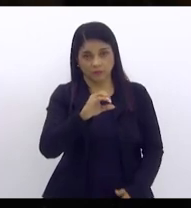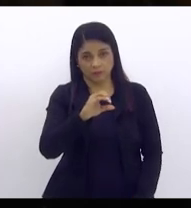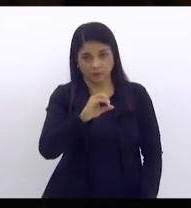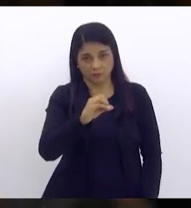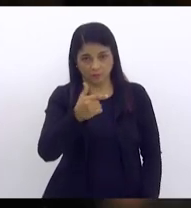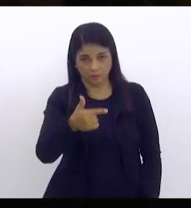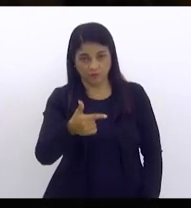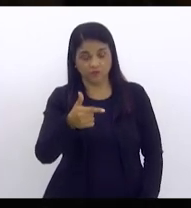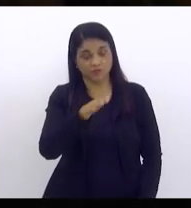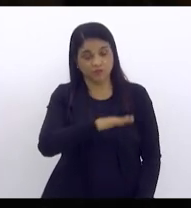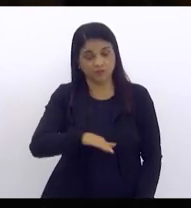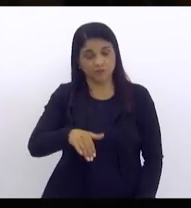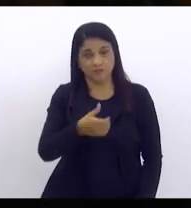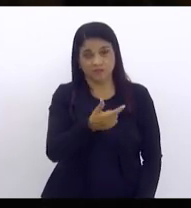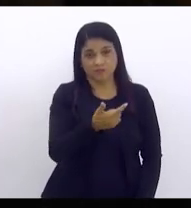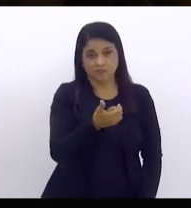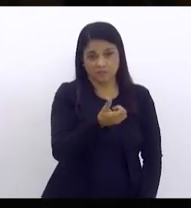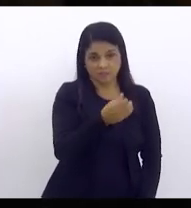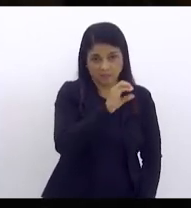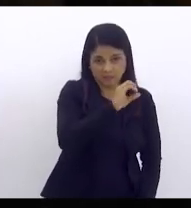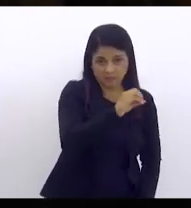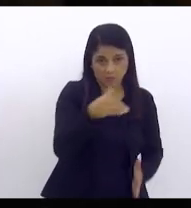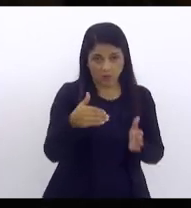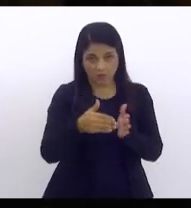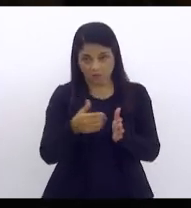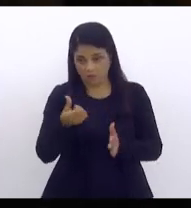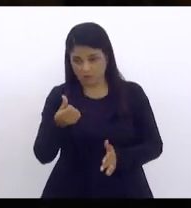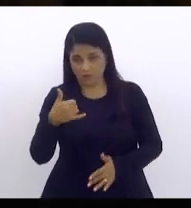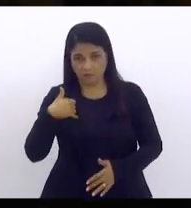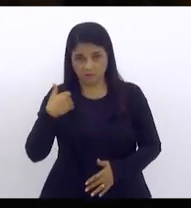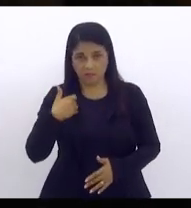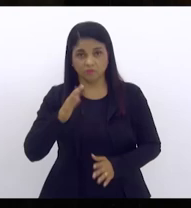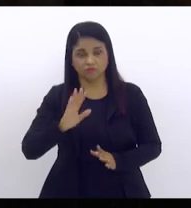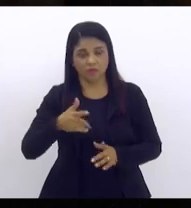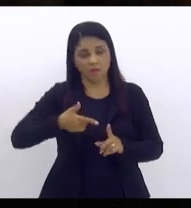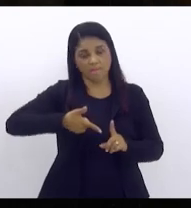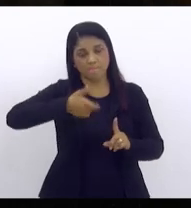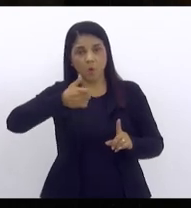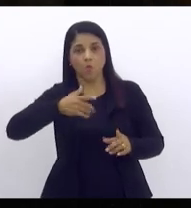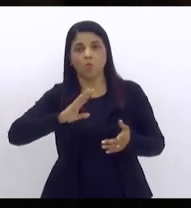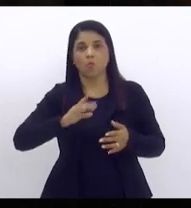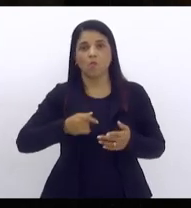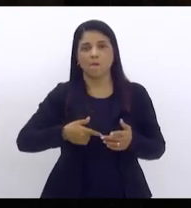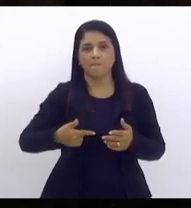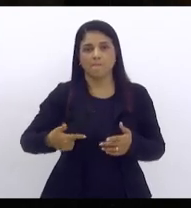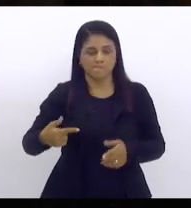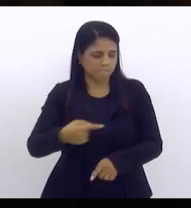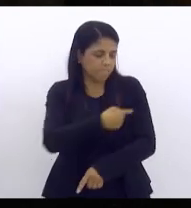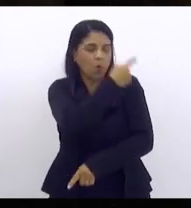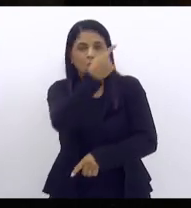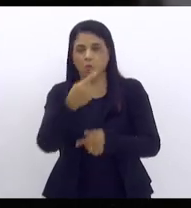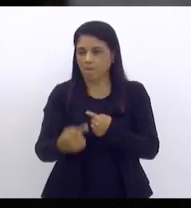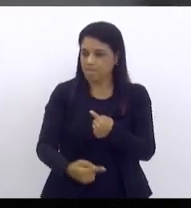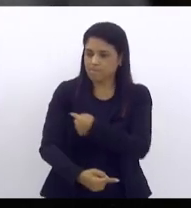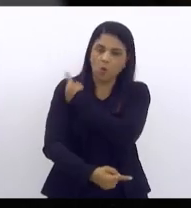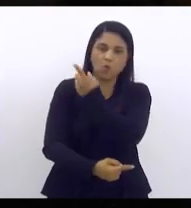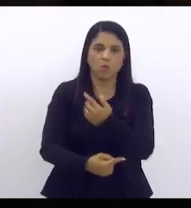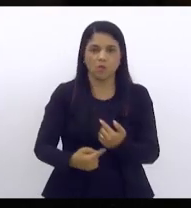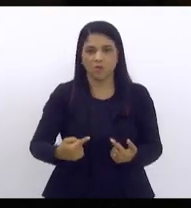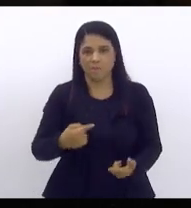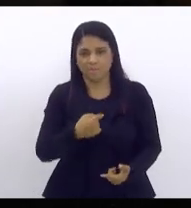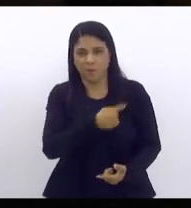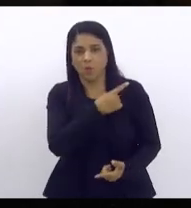anos, pessoas já foram atingidas por disparos de arma. Além disso, senhor presidente,